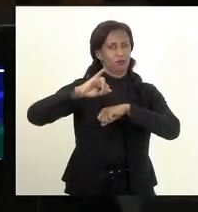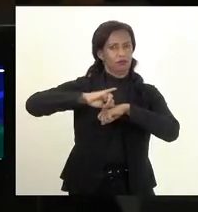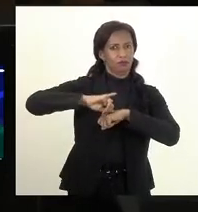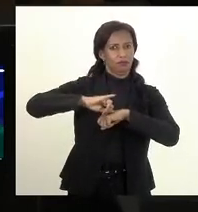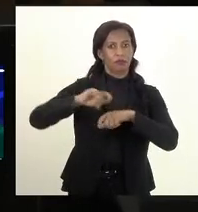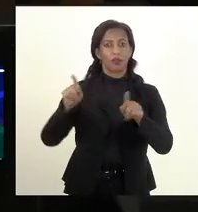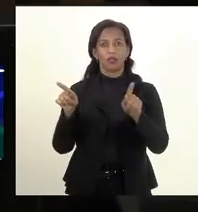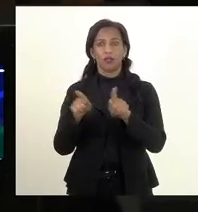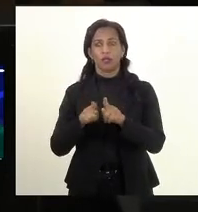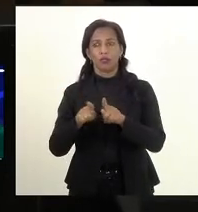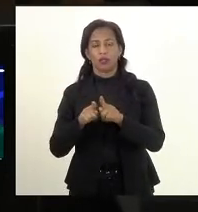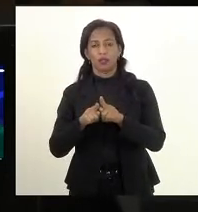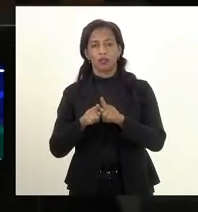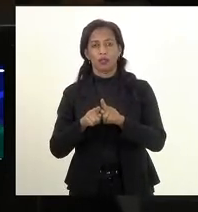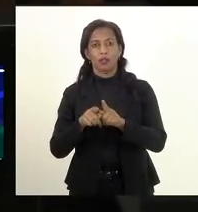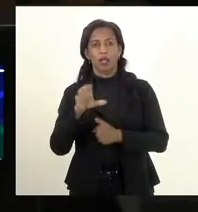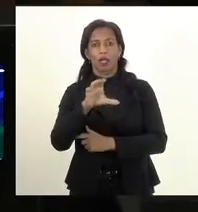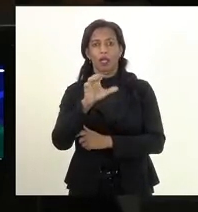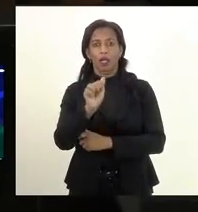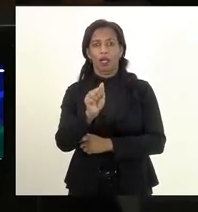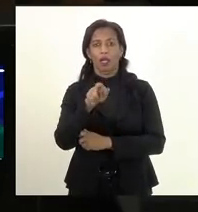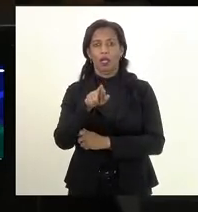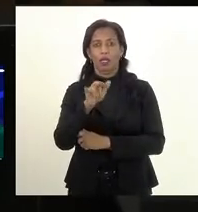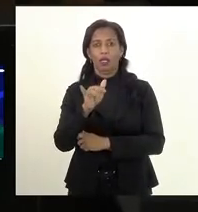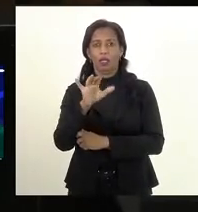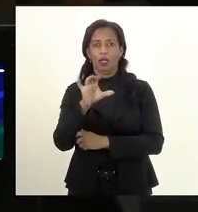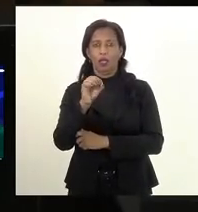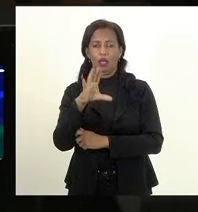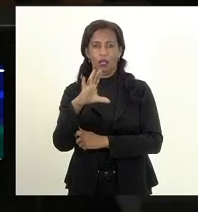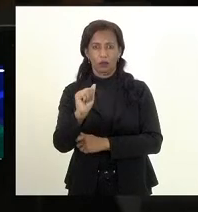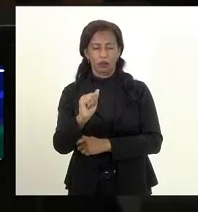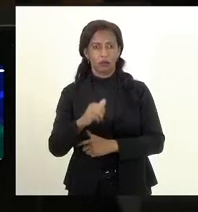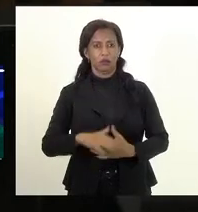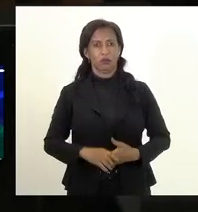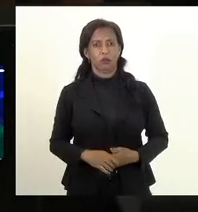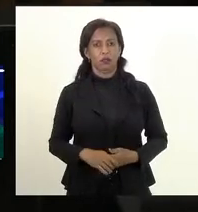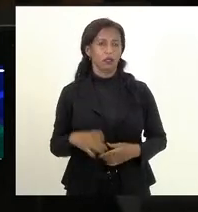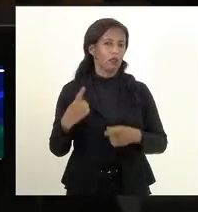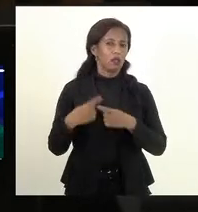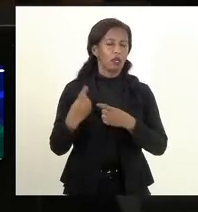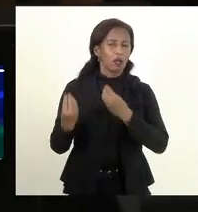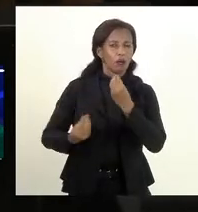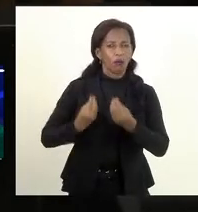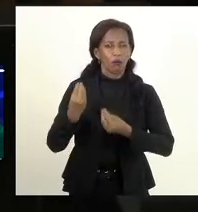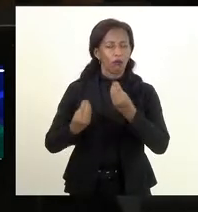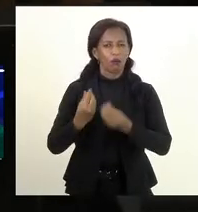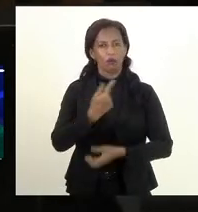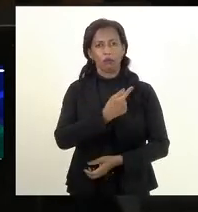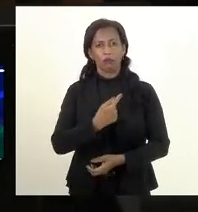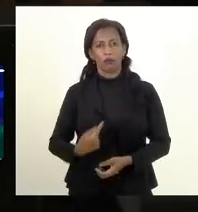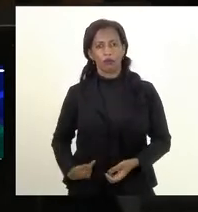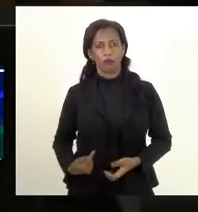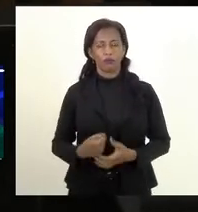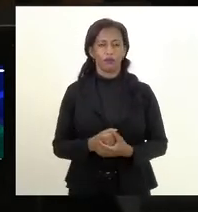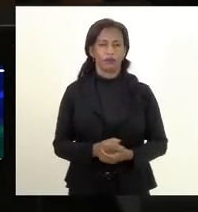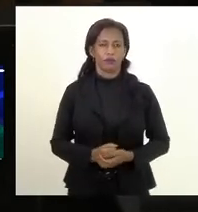EA sociedade carioca é porque como é que um governo